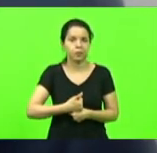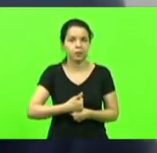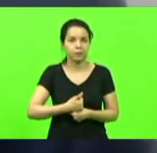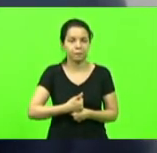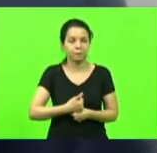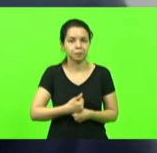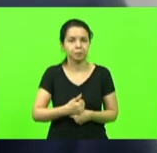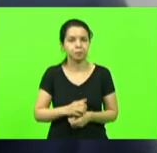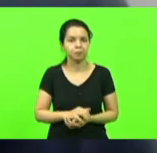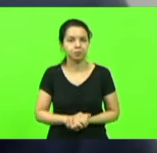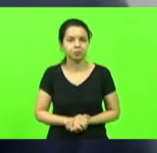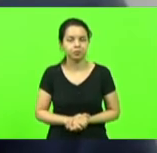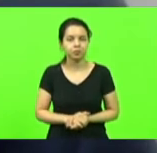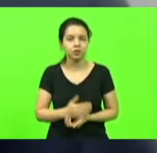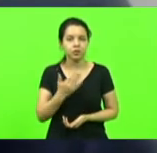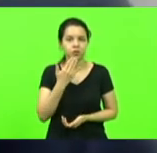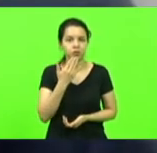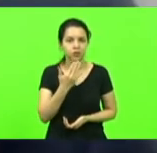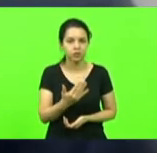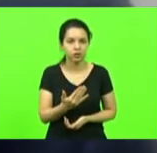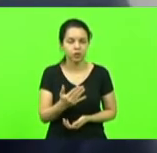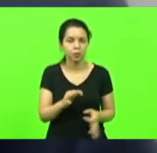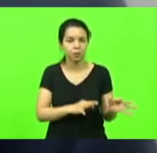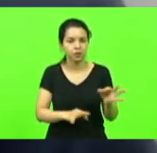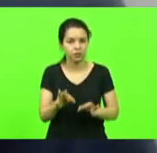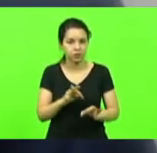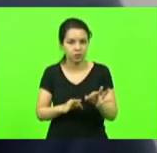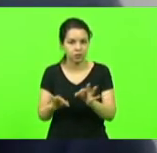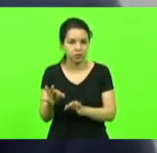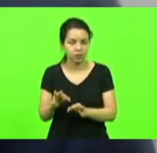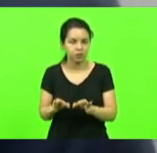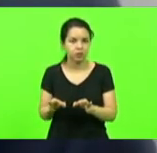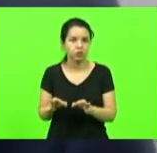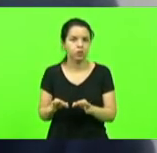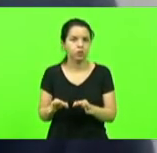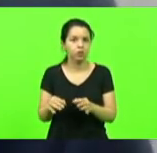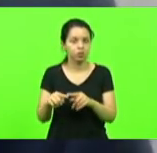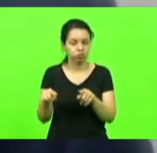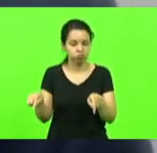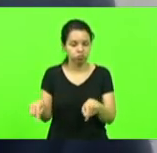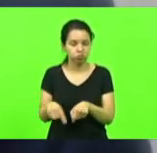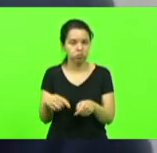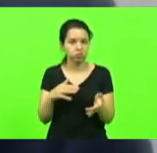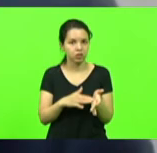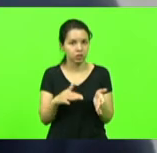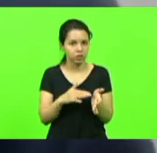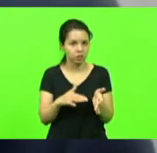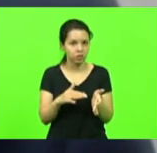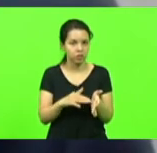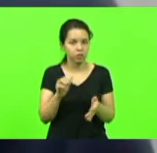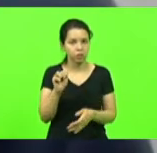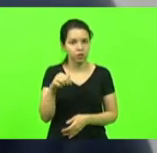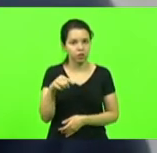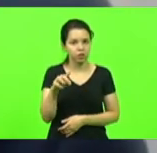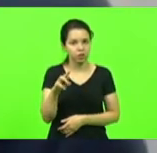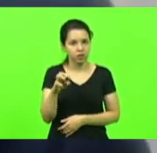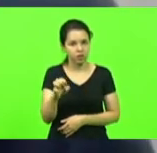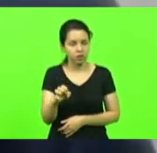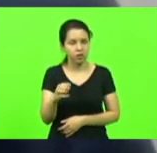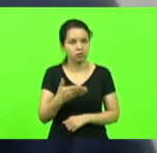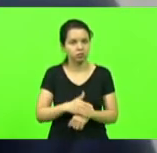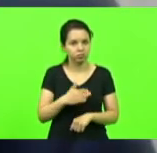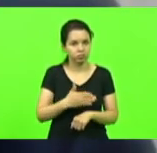a solicitação ao planejamento e ao gabinete do secretário André de capacitação da atenção